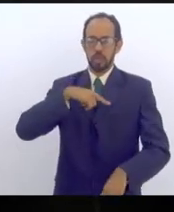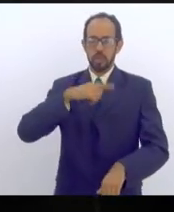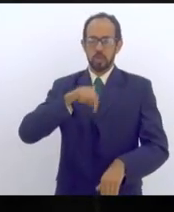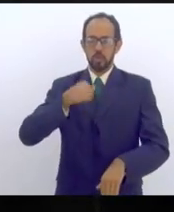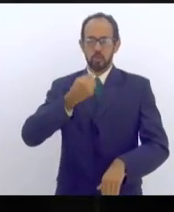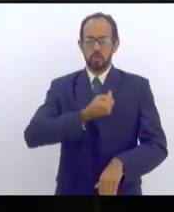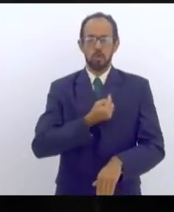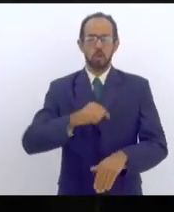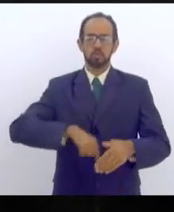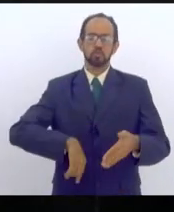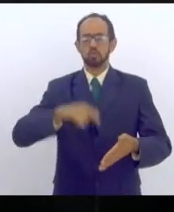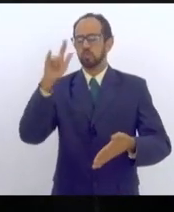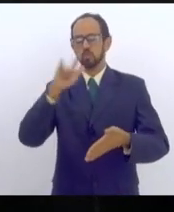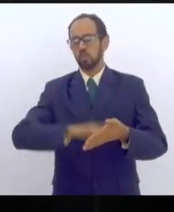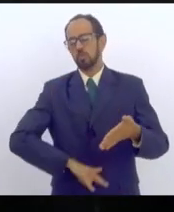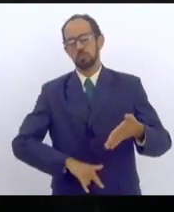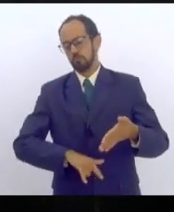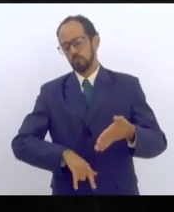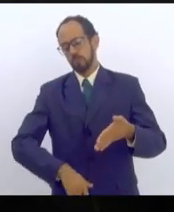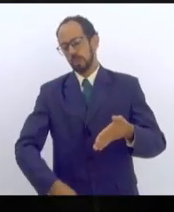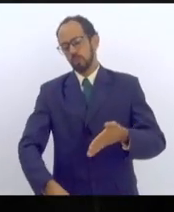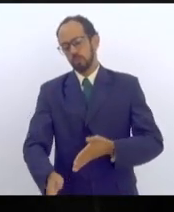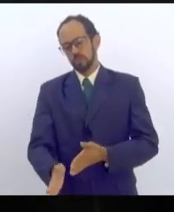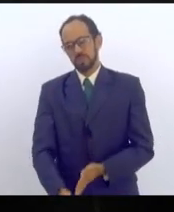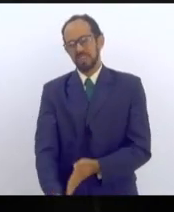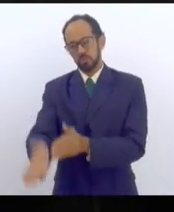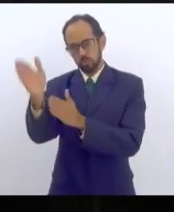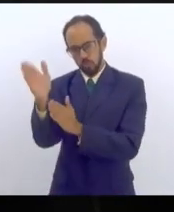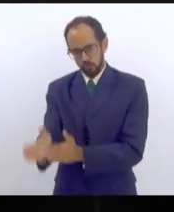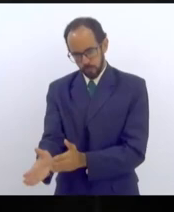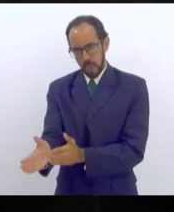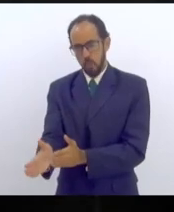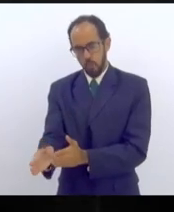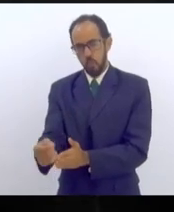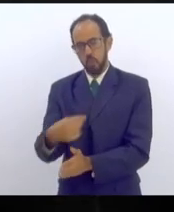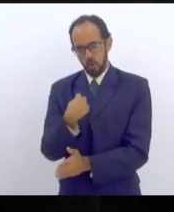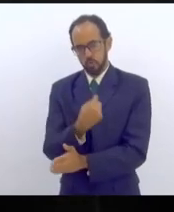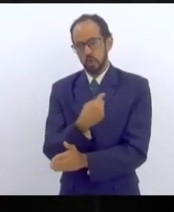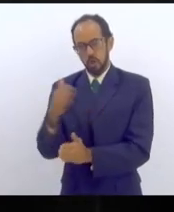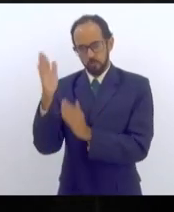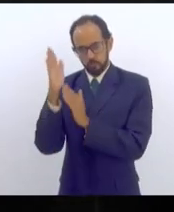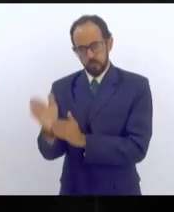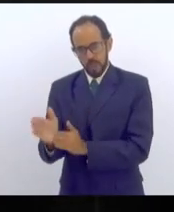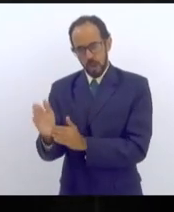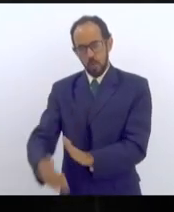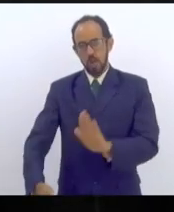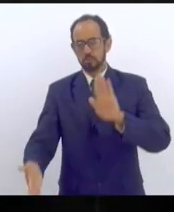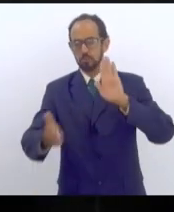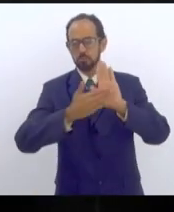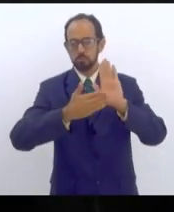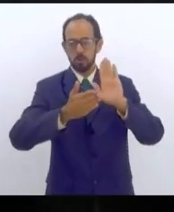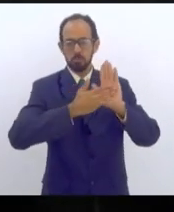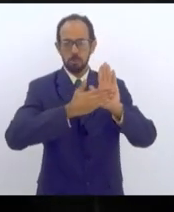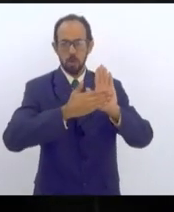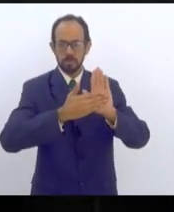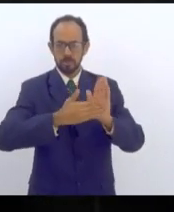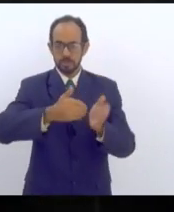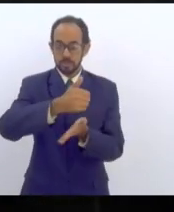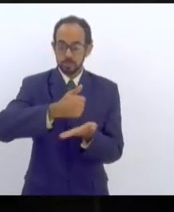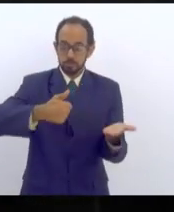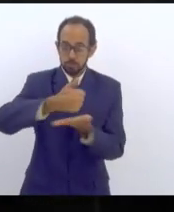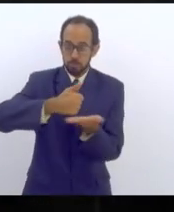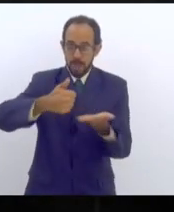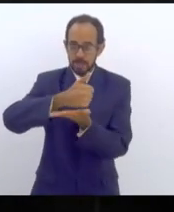decálogo, que não nos afastaremos, que serão os nossos compromissos fundamentais na